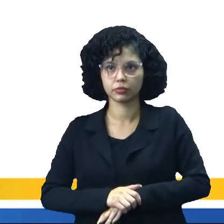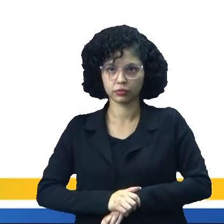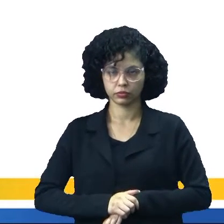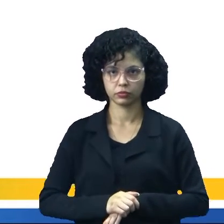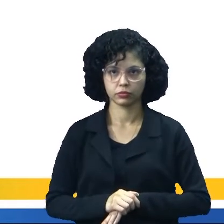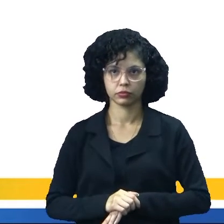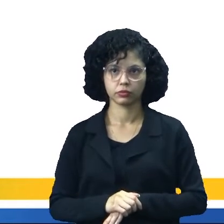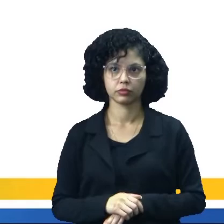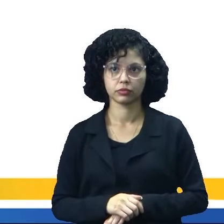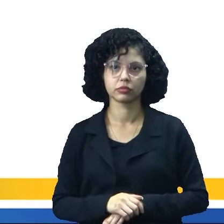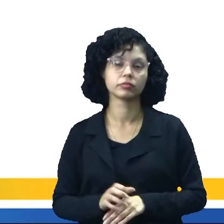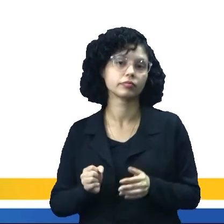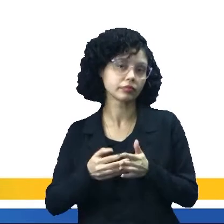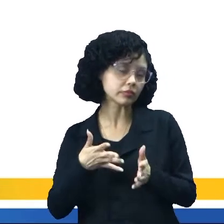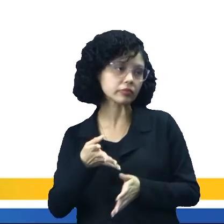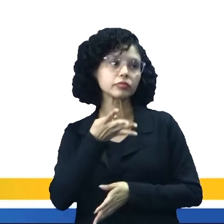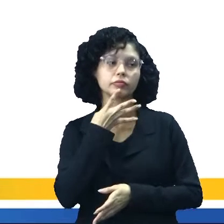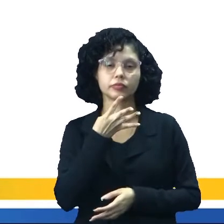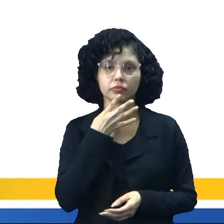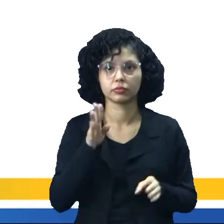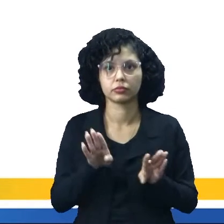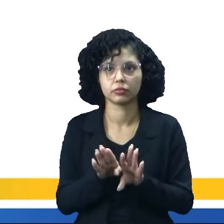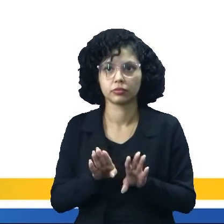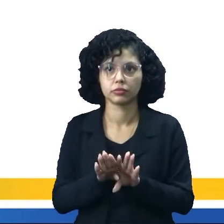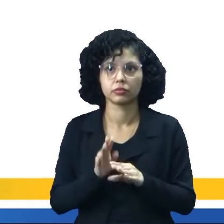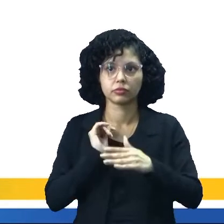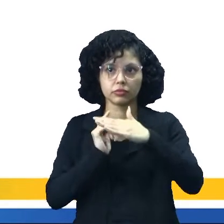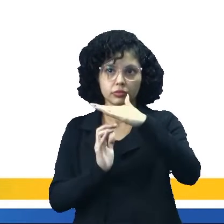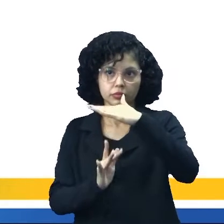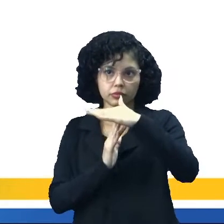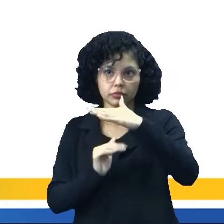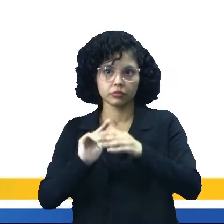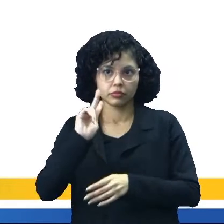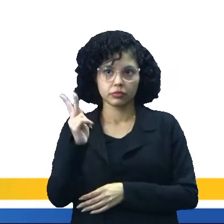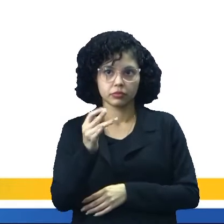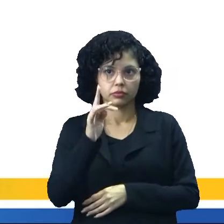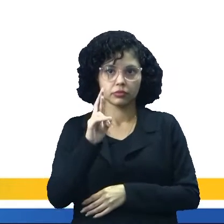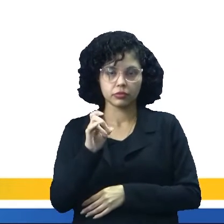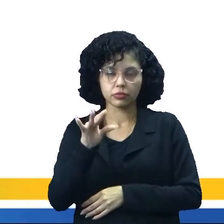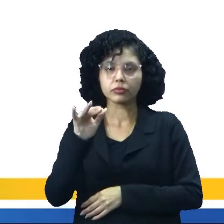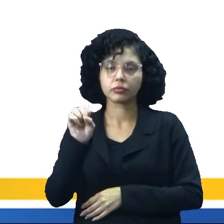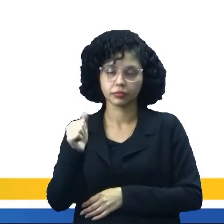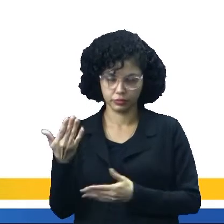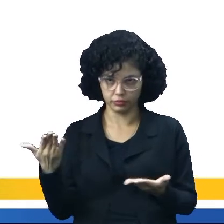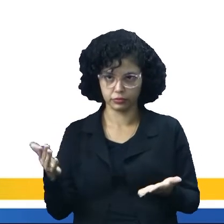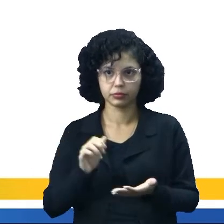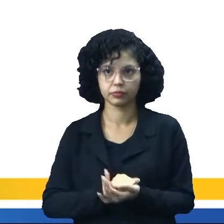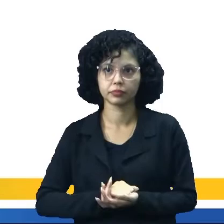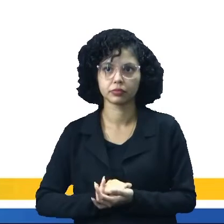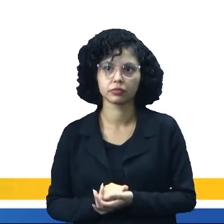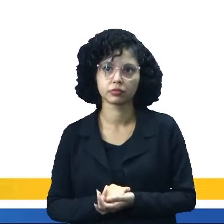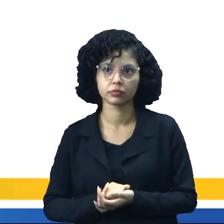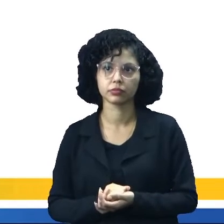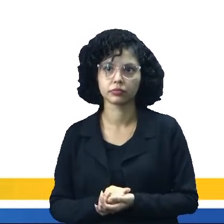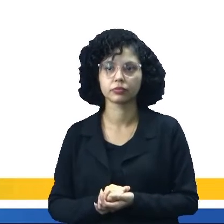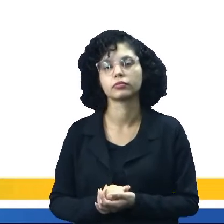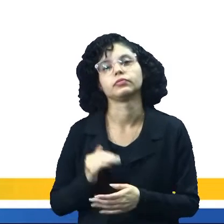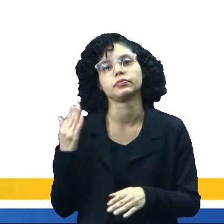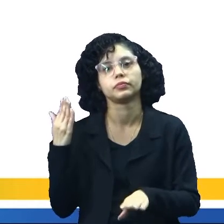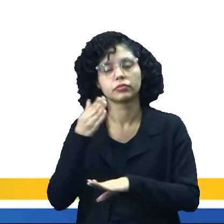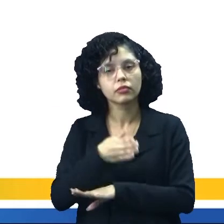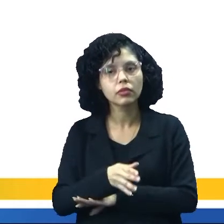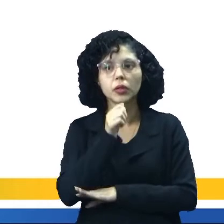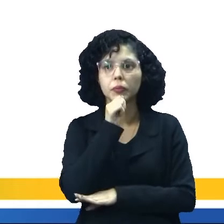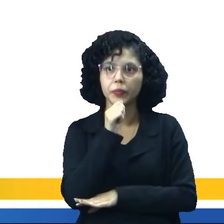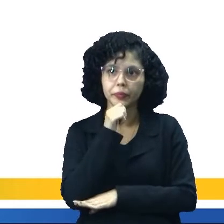Temos também, né, muito conhecida as migrações aí dos haitianos, né? Os haitianos, eles entraram,